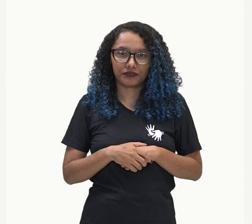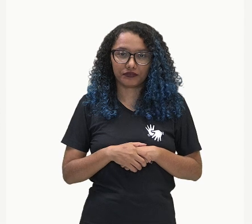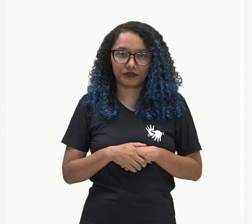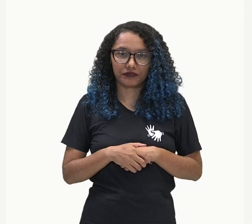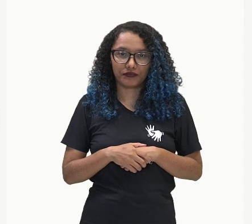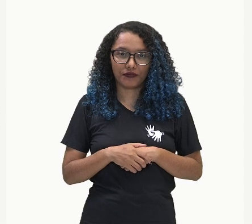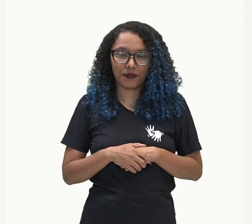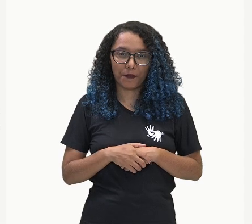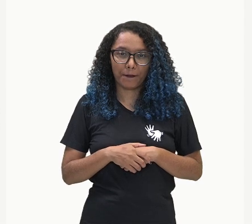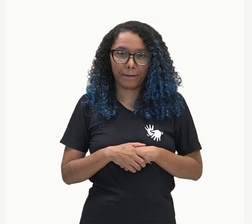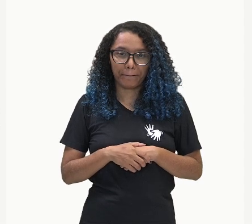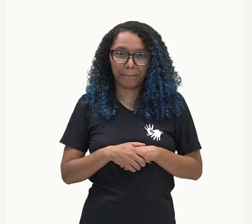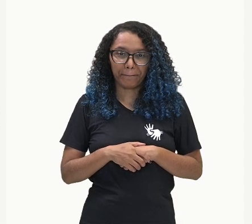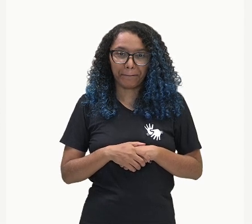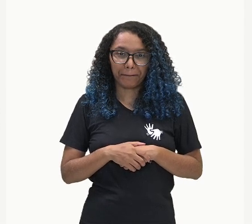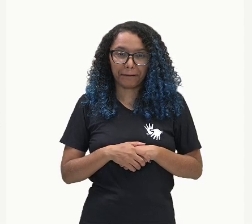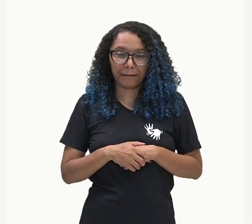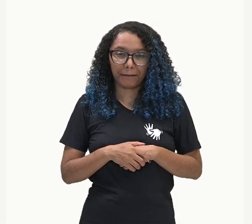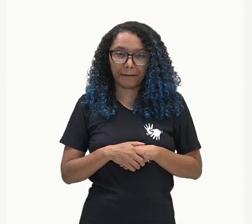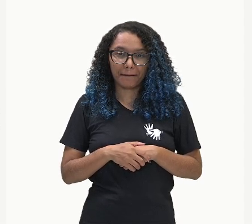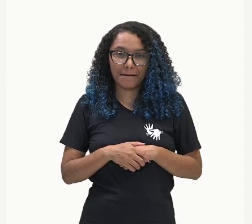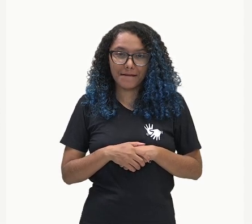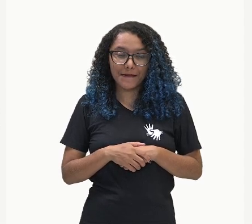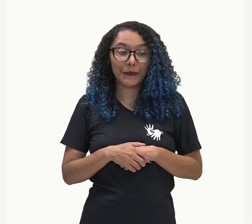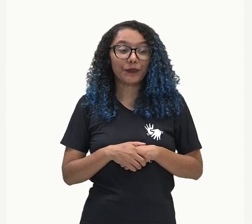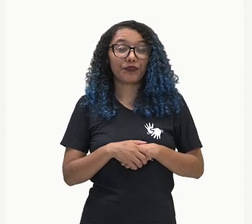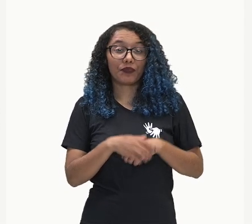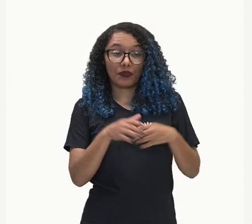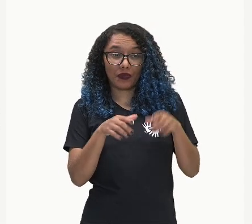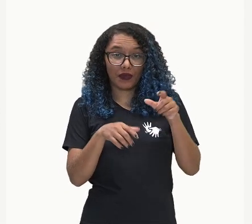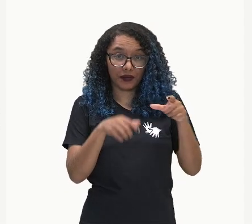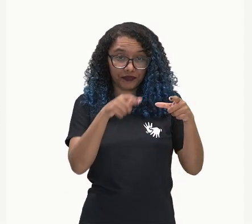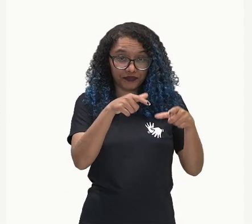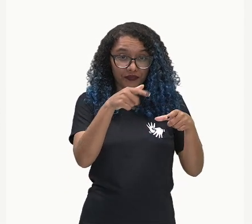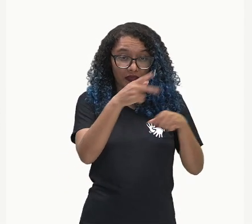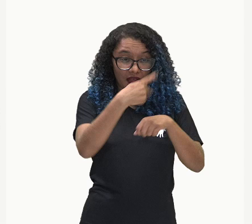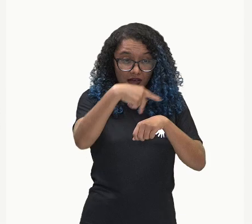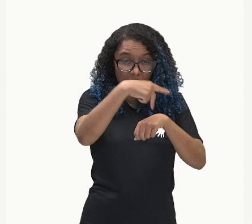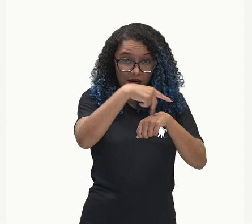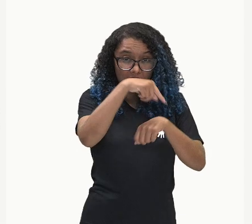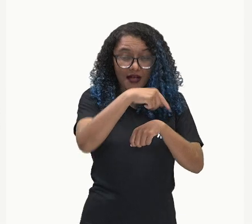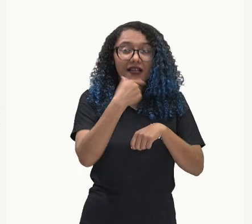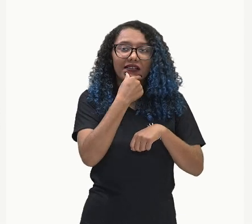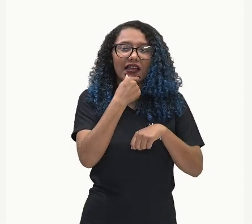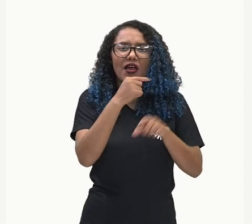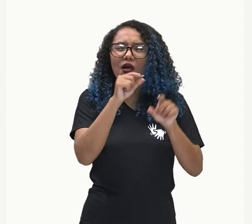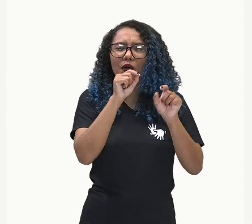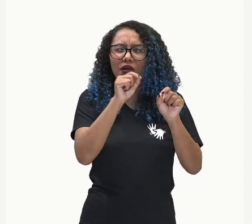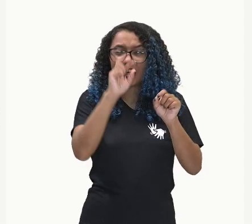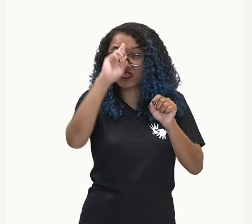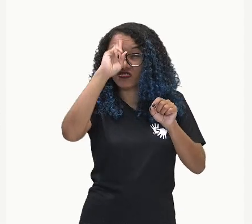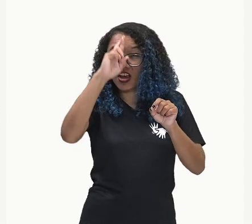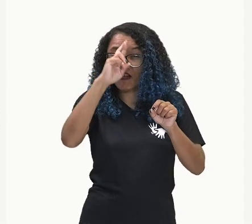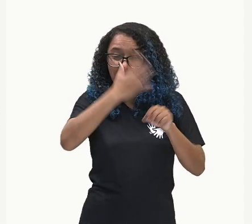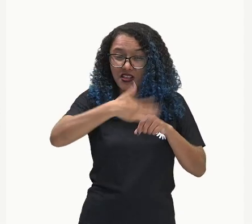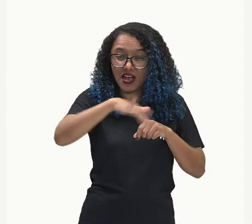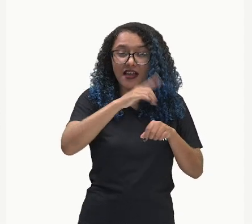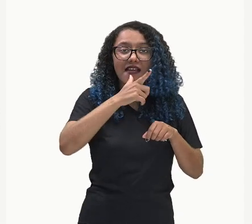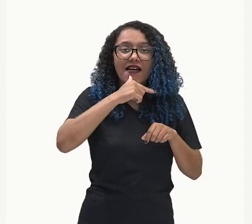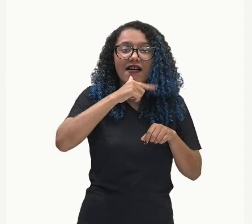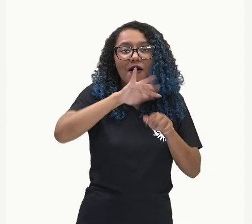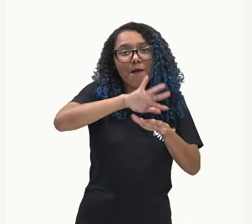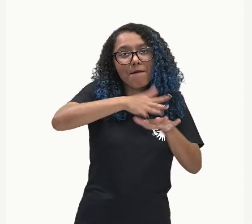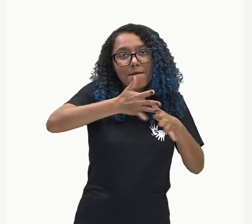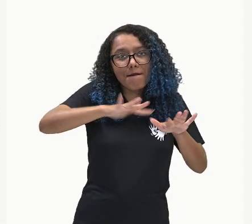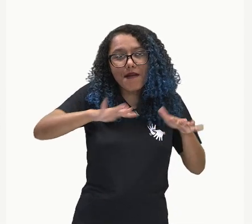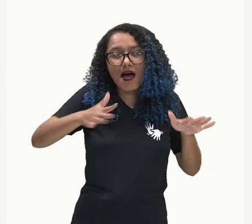gente? E, gente, a Inglaterra era conhecida como a Senhora dos Mares, tá, gente? O Napoleão Bonaparte, com o